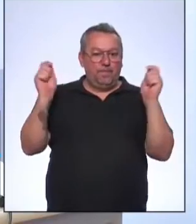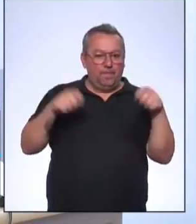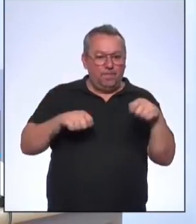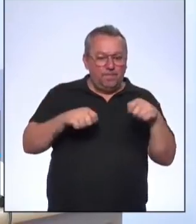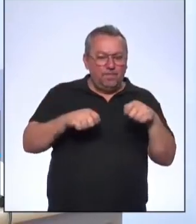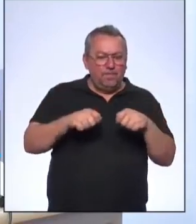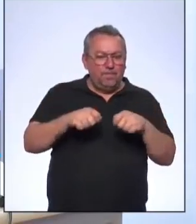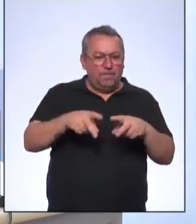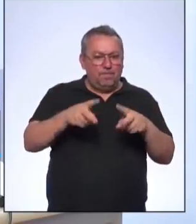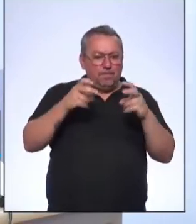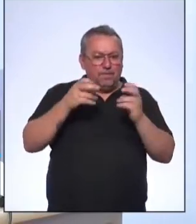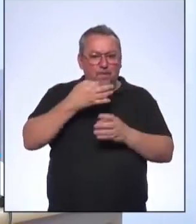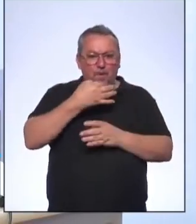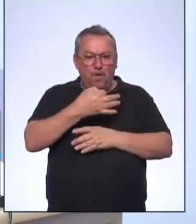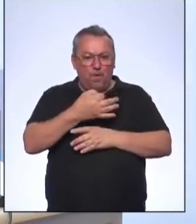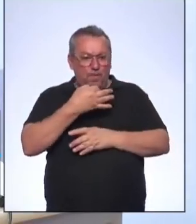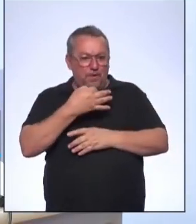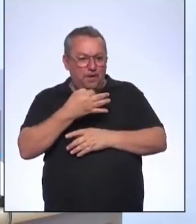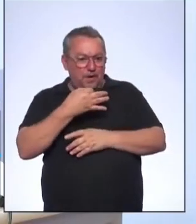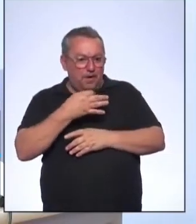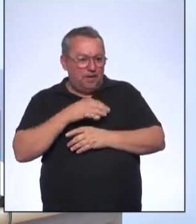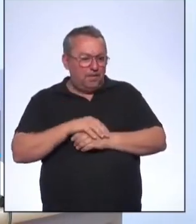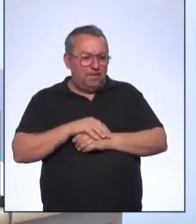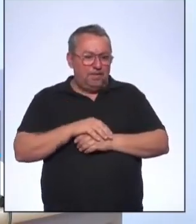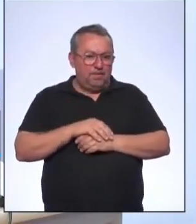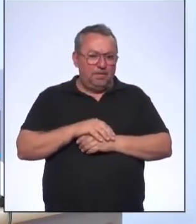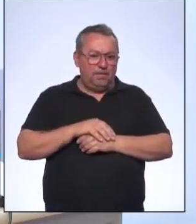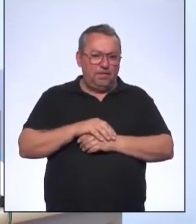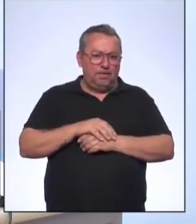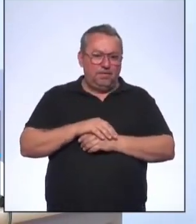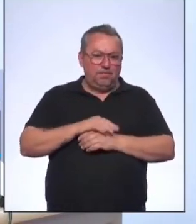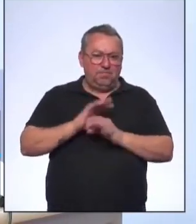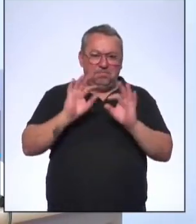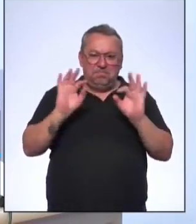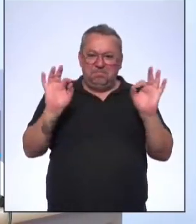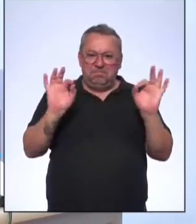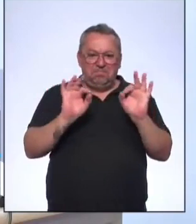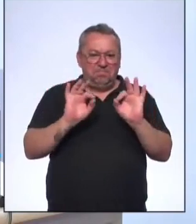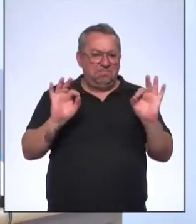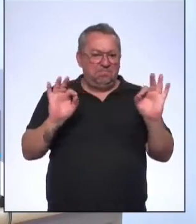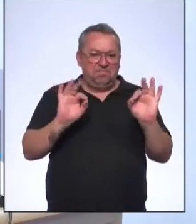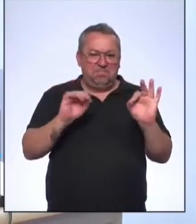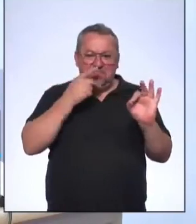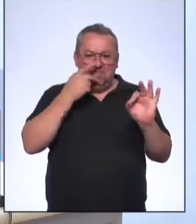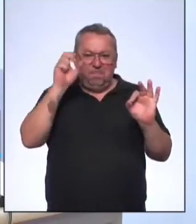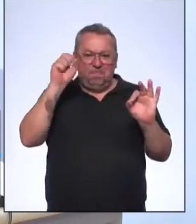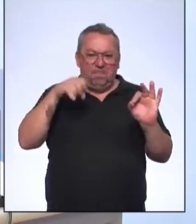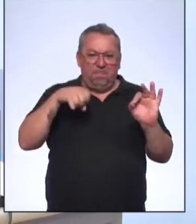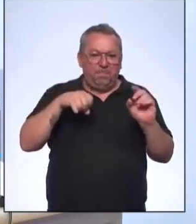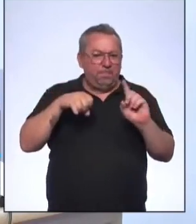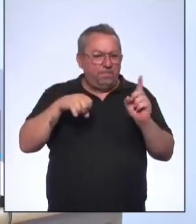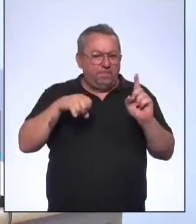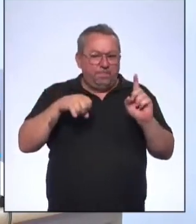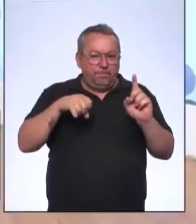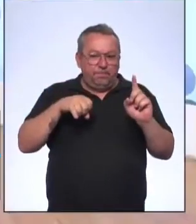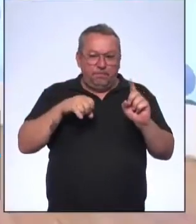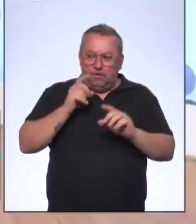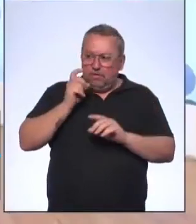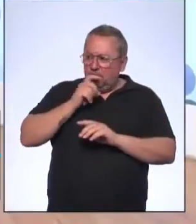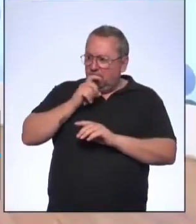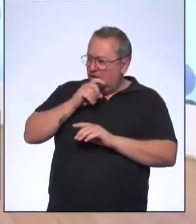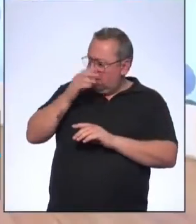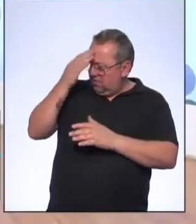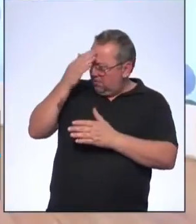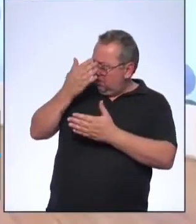a opinião? Se é possível notar, ninguém falou se sim ou se não. Mentira. Eles